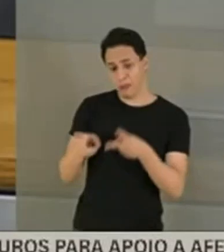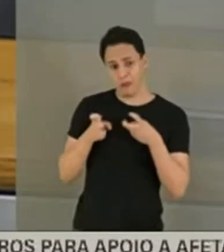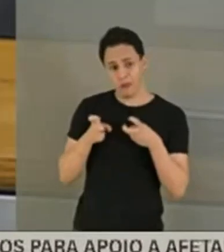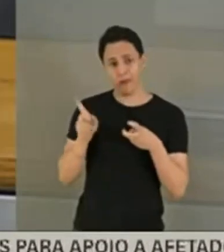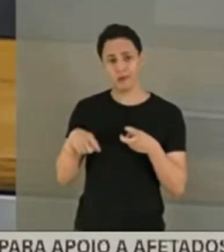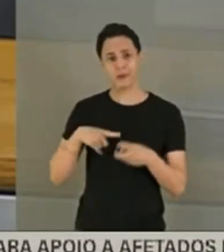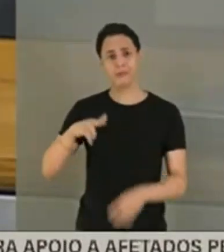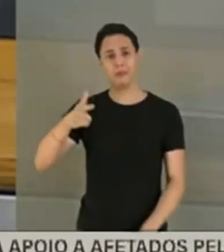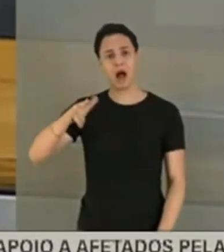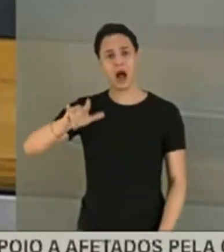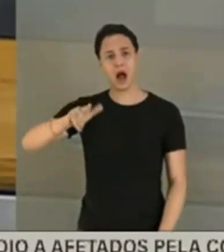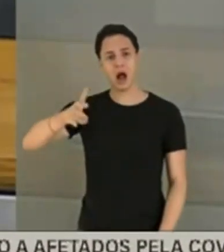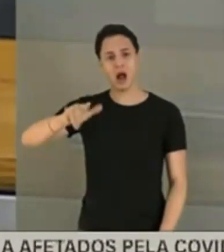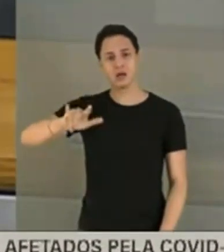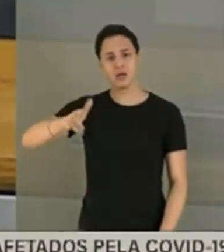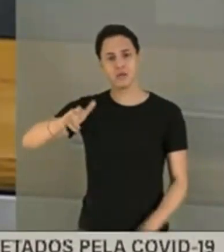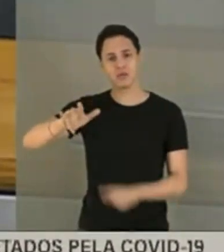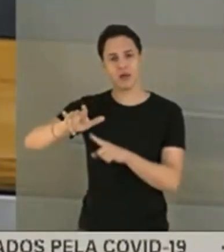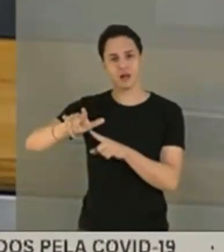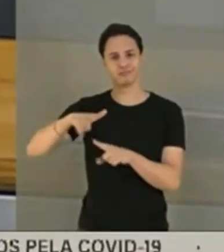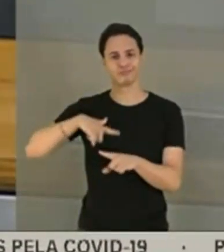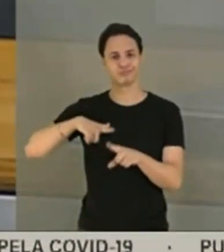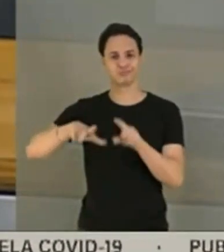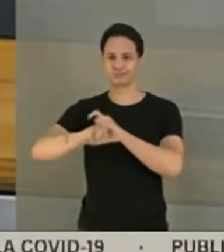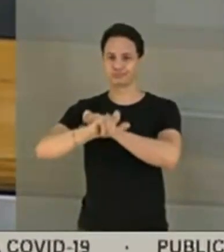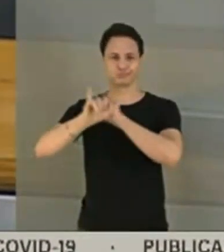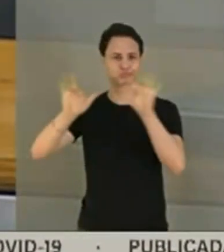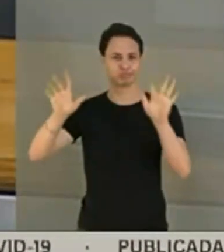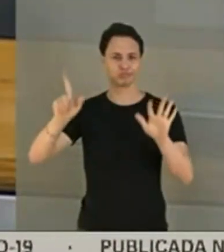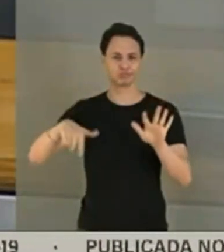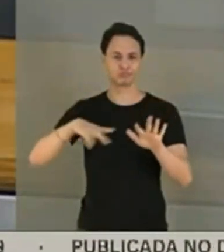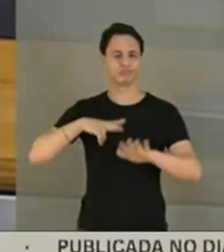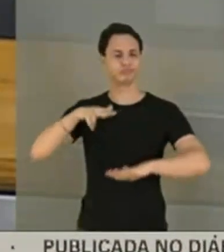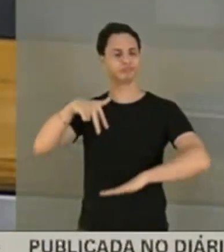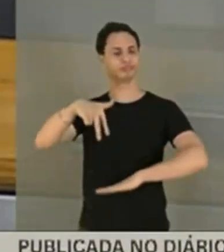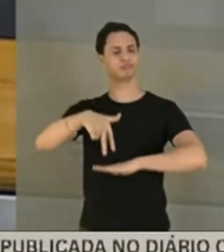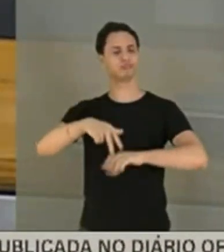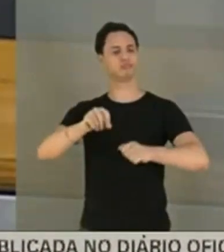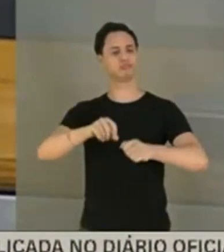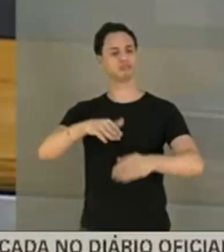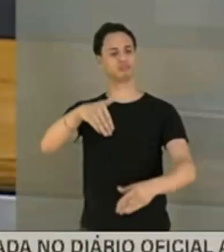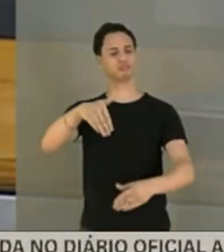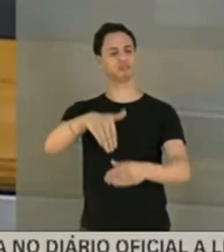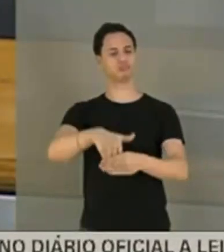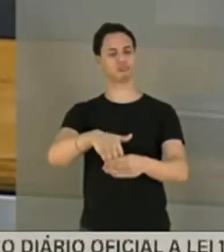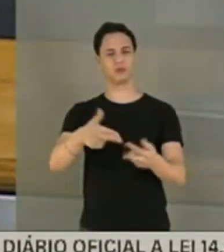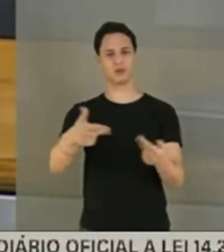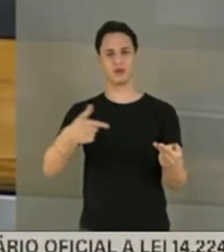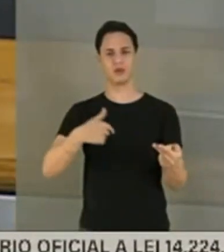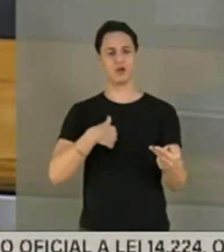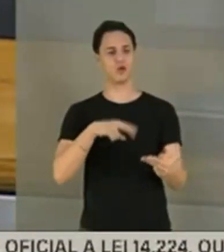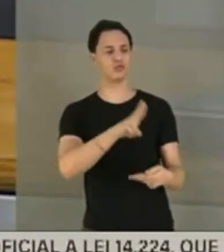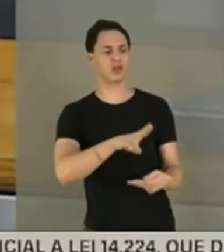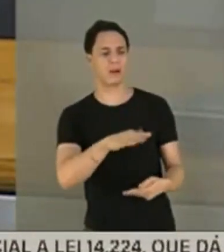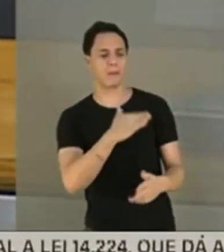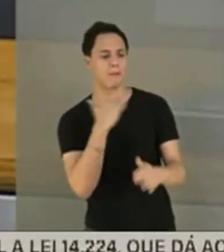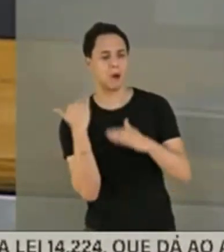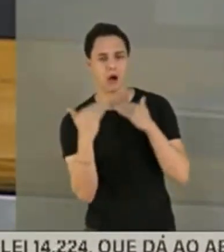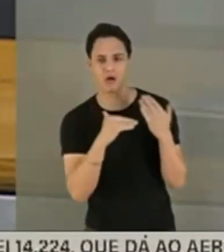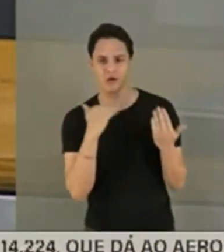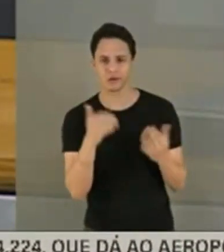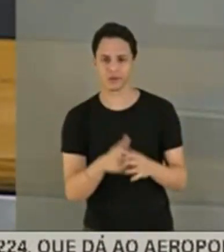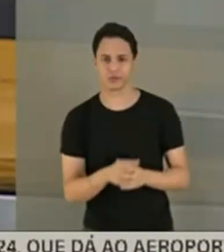manipulação explícita, muitas vezes se fazendo palanque em cima de caixões. Isso não